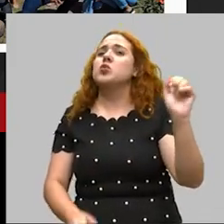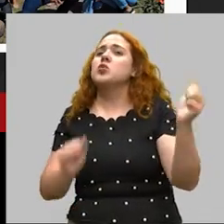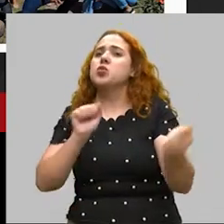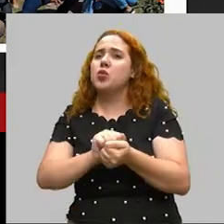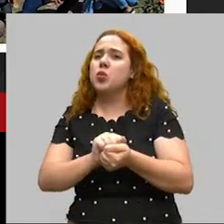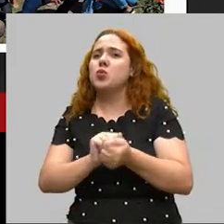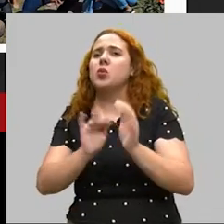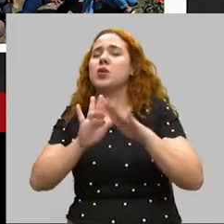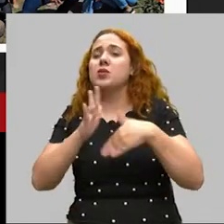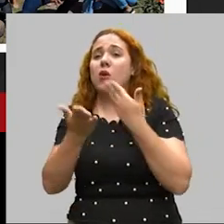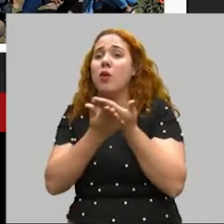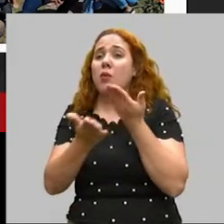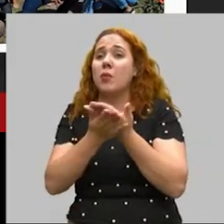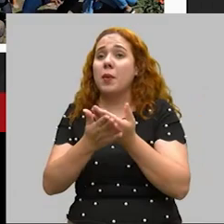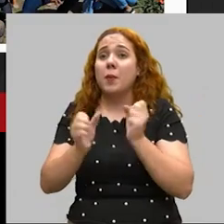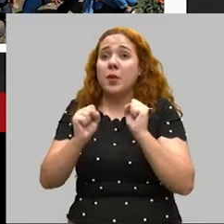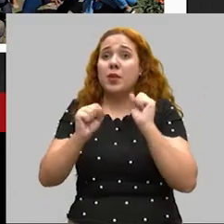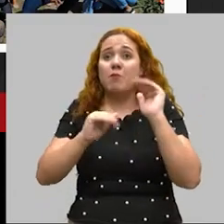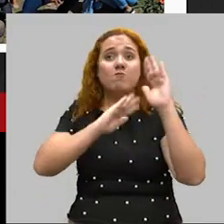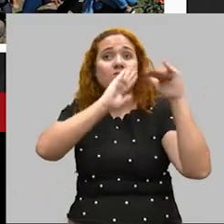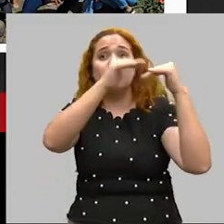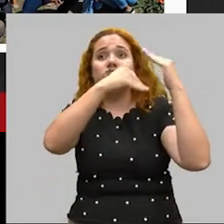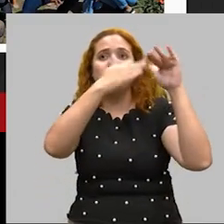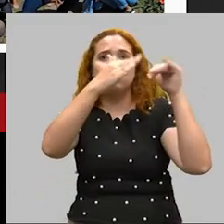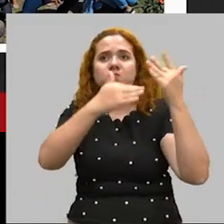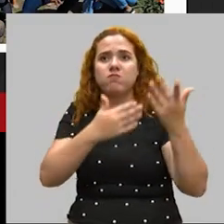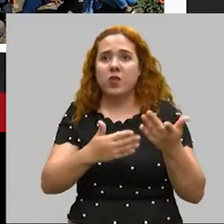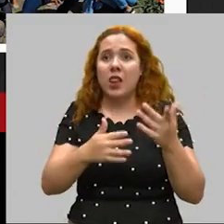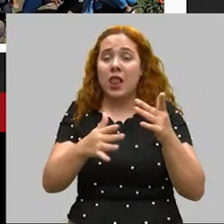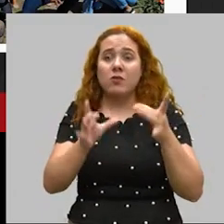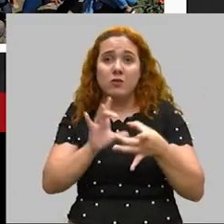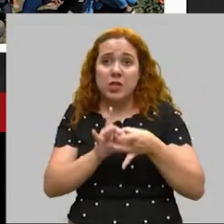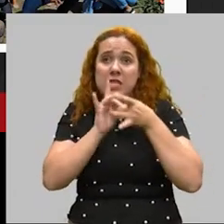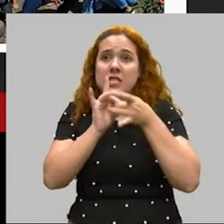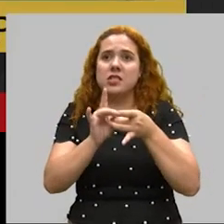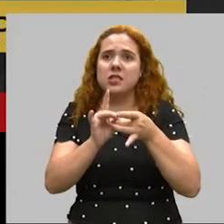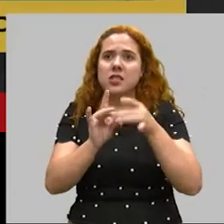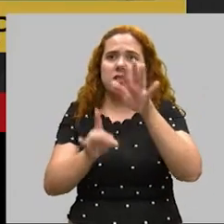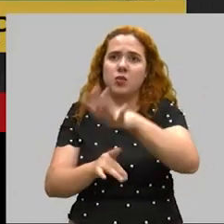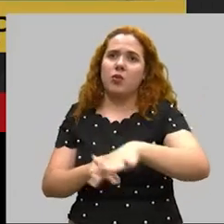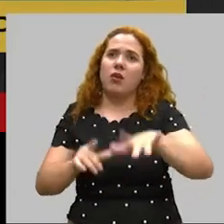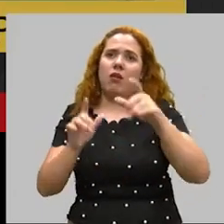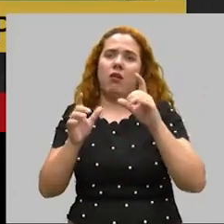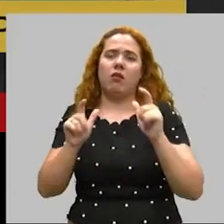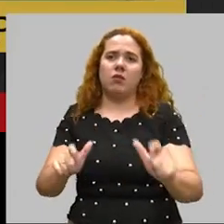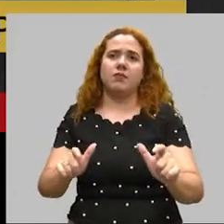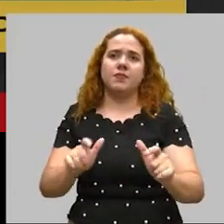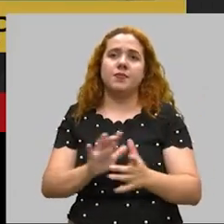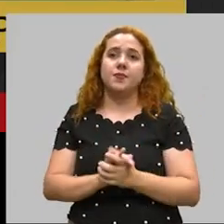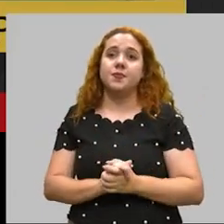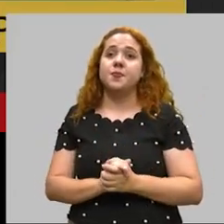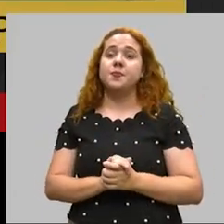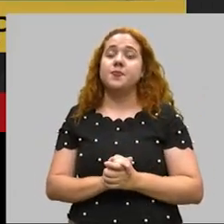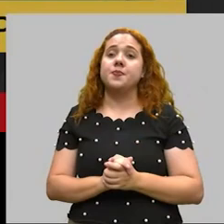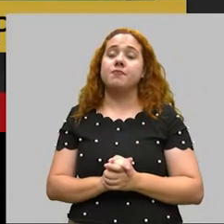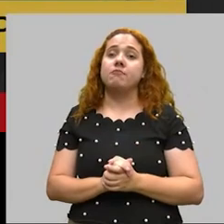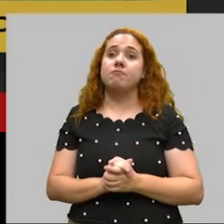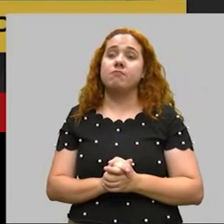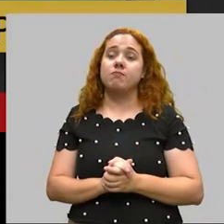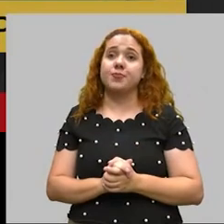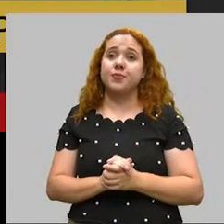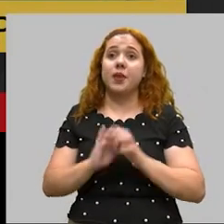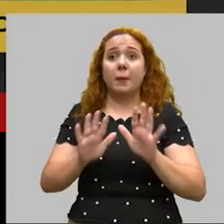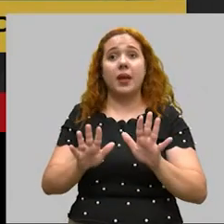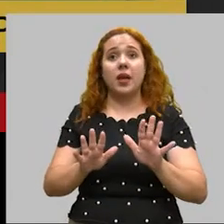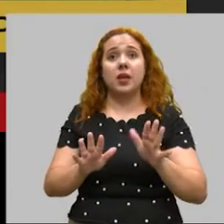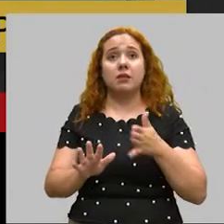potencial dessas escolas do campo também do fortalecimento desse ambiente eh em relação um pouco